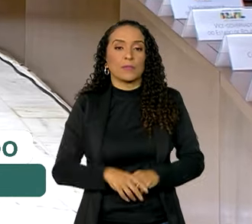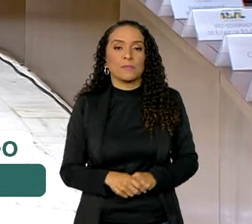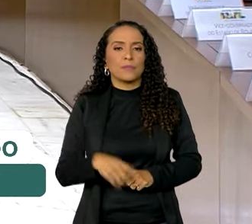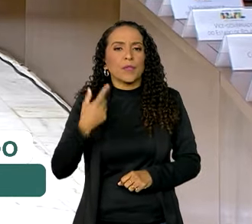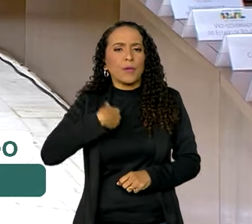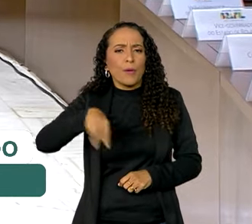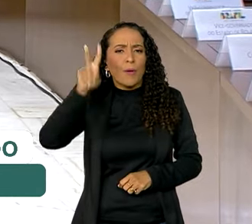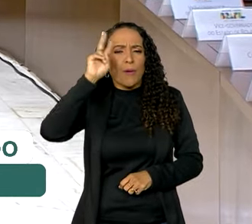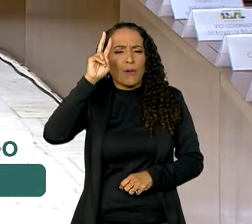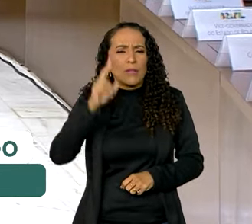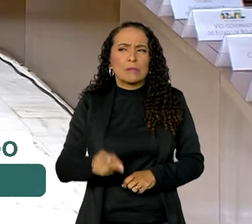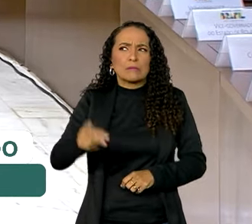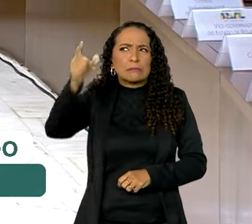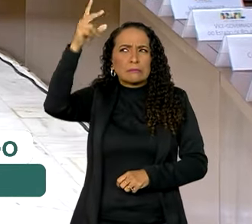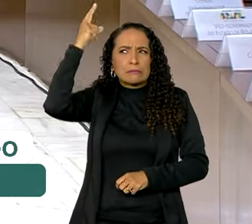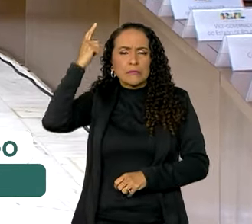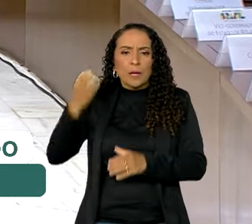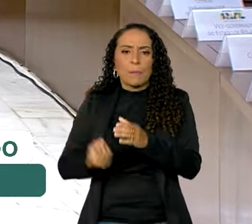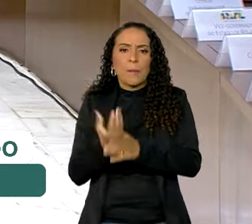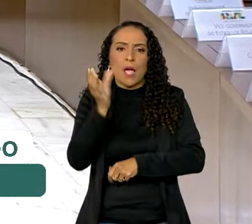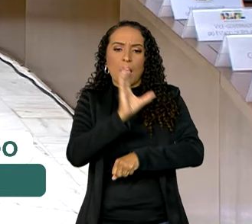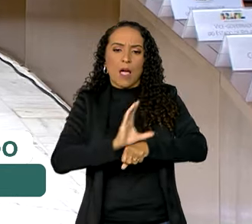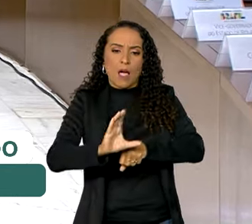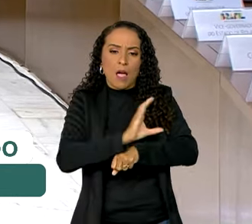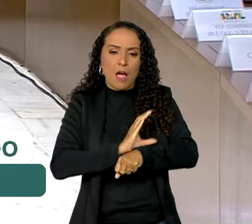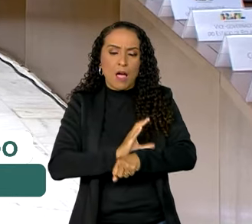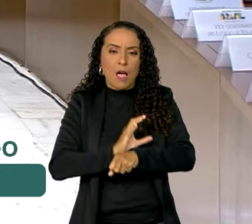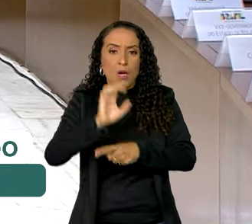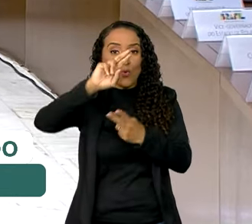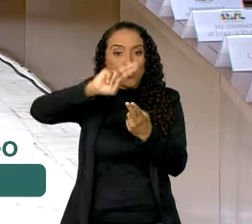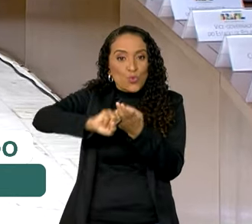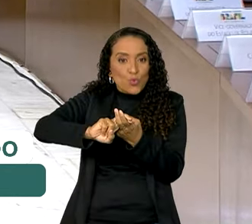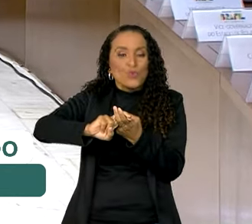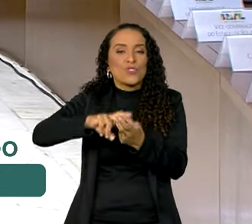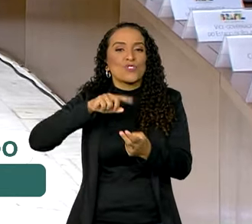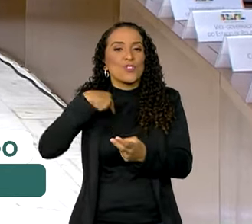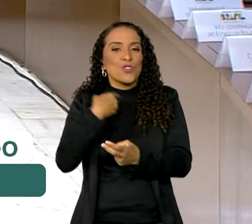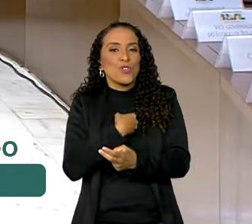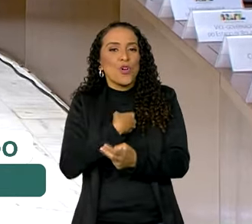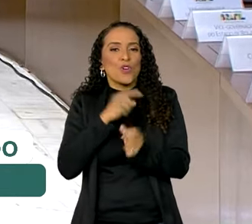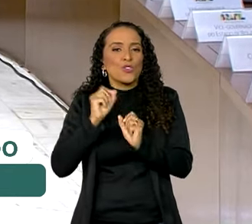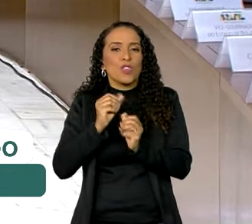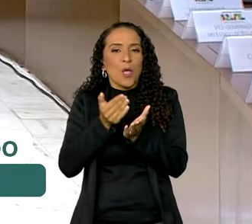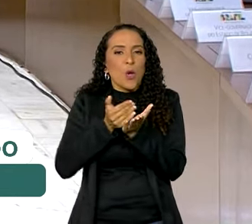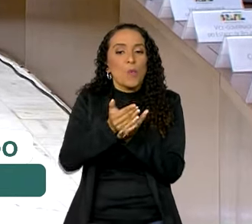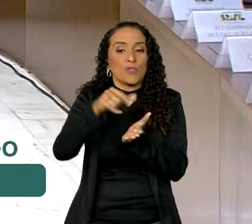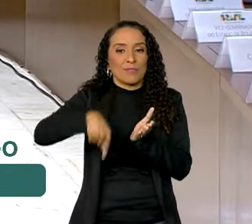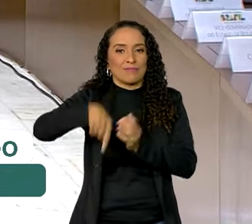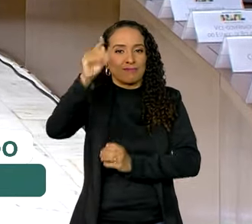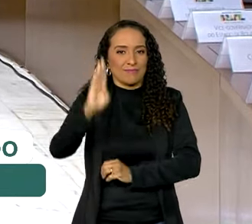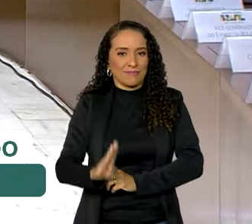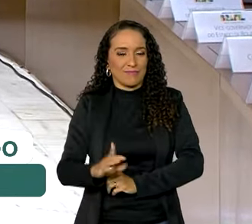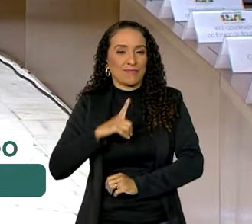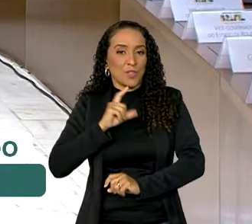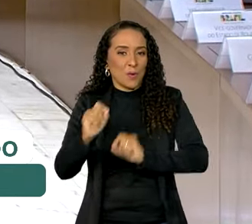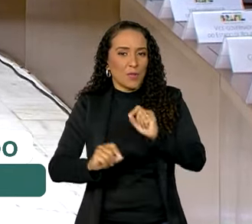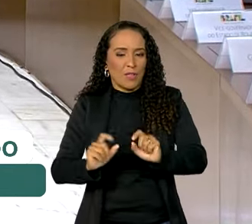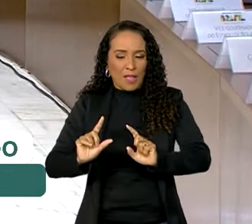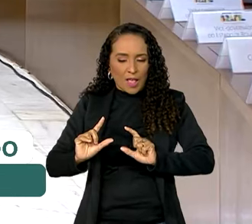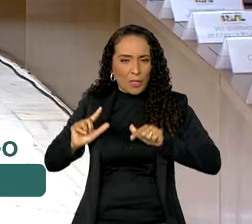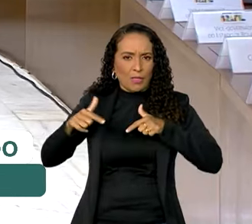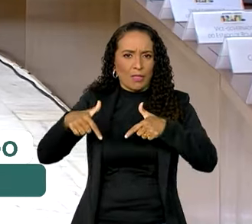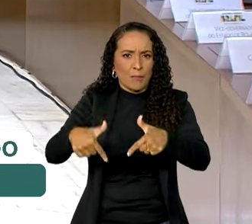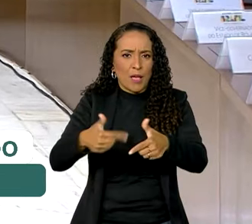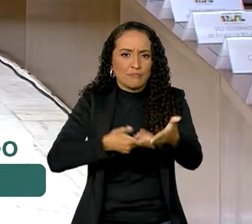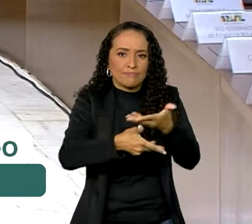me lembro que quando foi constitucionalizado o Sistema Único de Saúde, né, nós passamos a ter no Brasil um trabalho